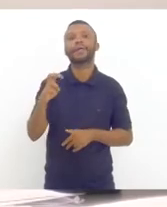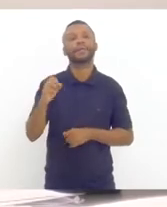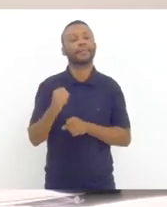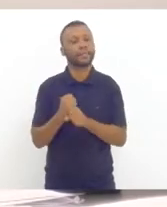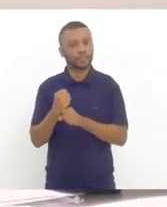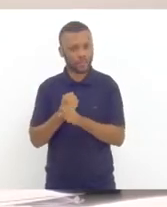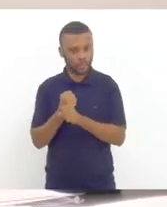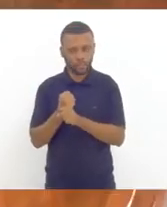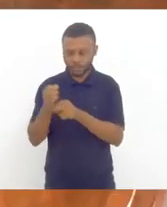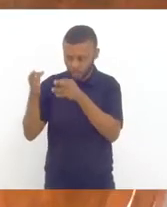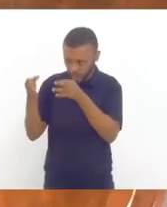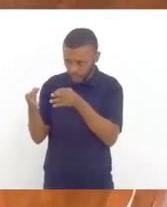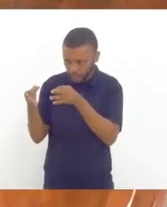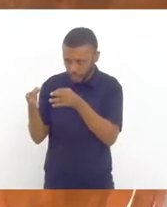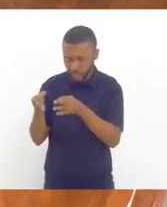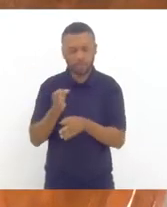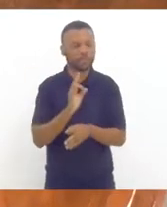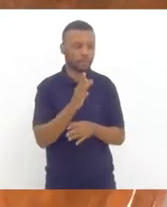Procede.